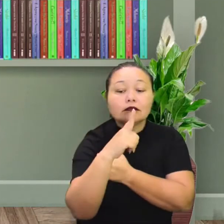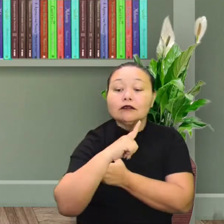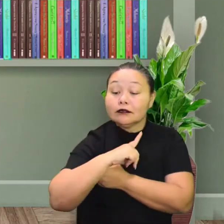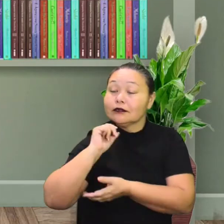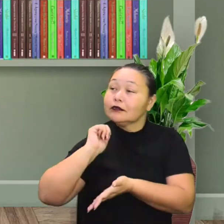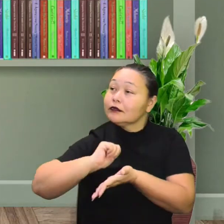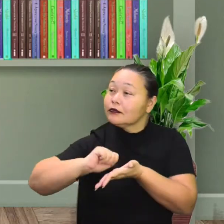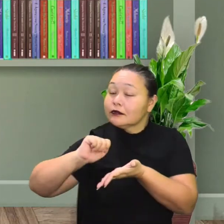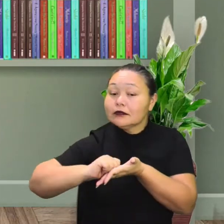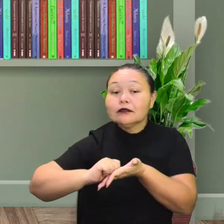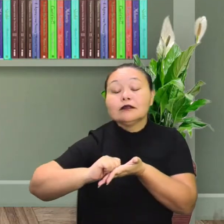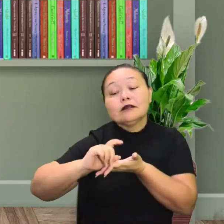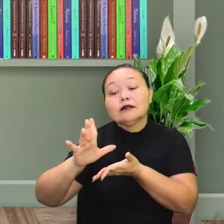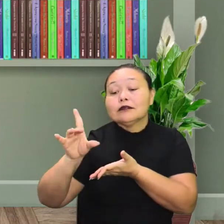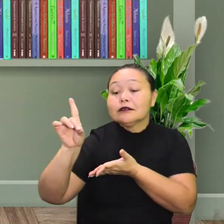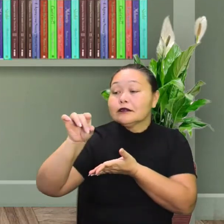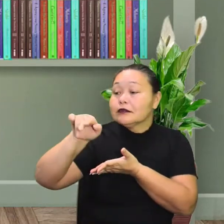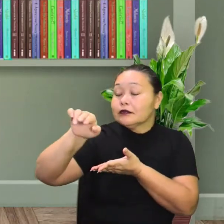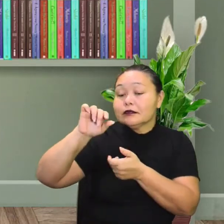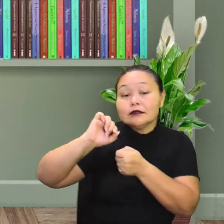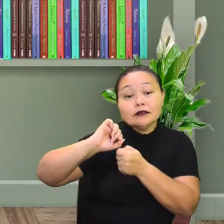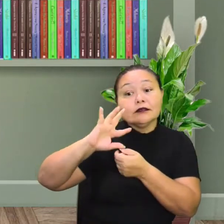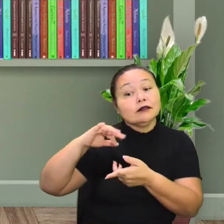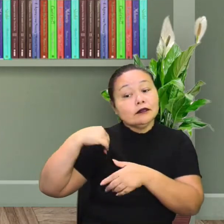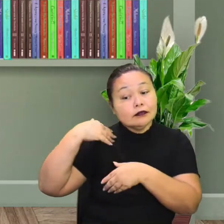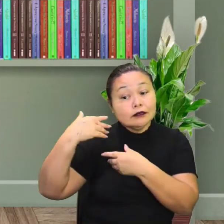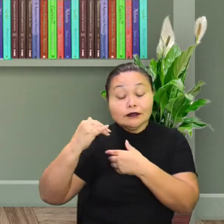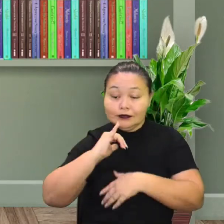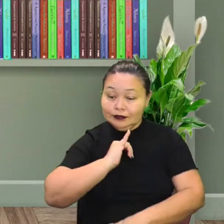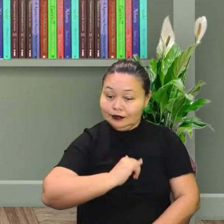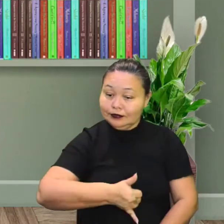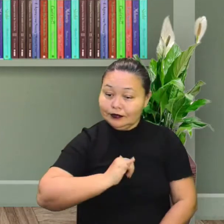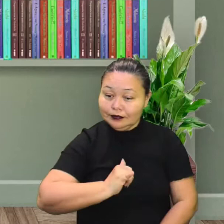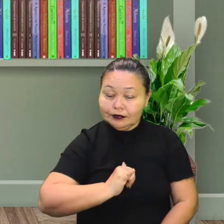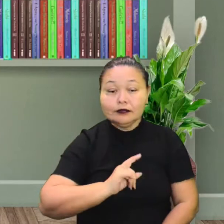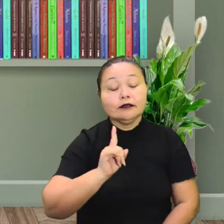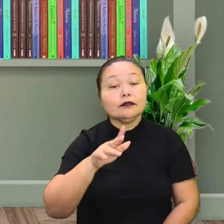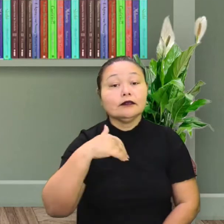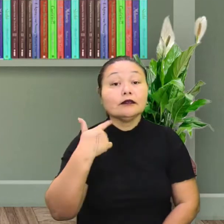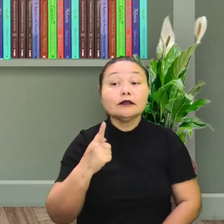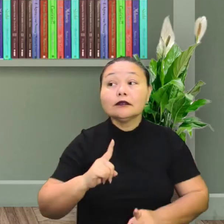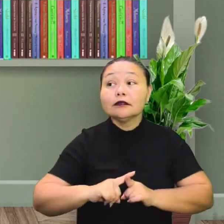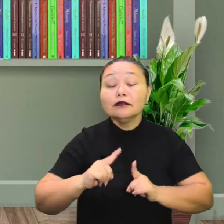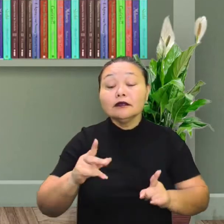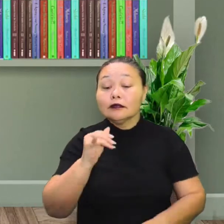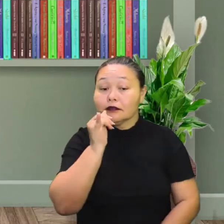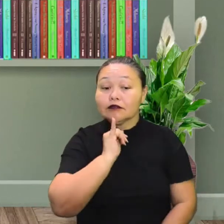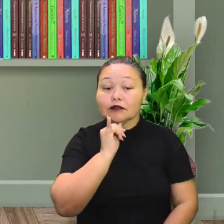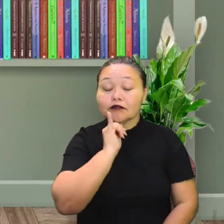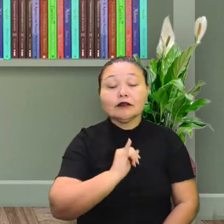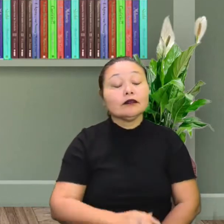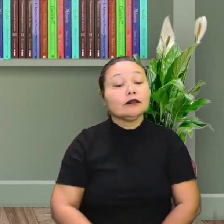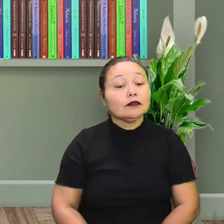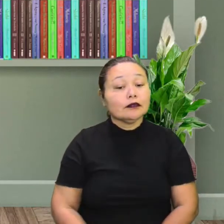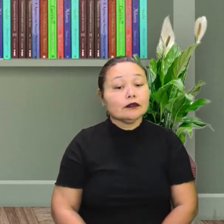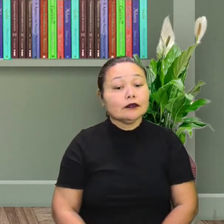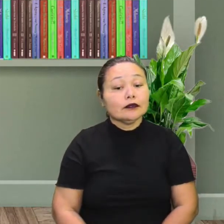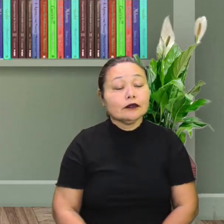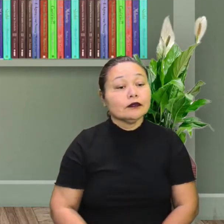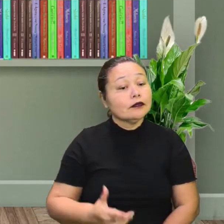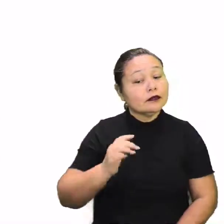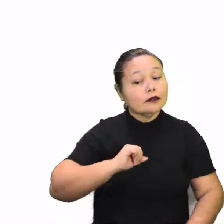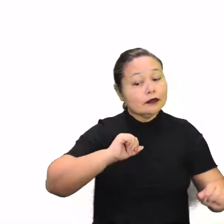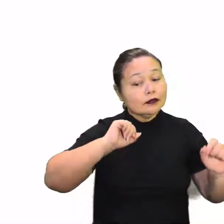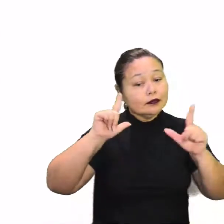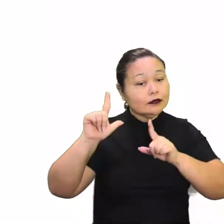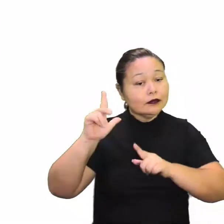que vai trazer quem é deuses também envolvendo em toda essa narrativa, tá certo? Mas a gente tem mais exemplos, né, Madinha? Tem. Vamos lá, então